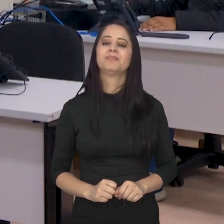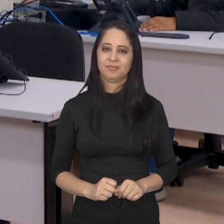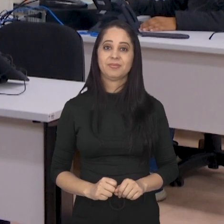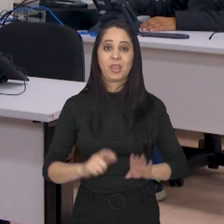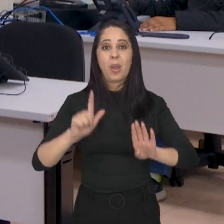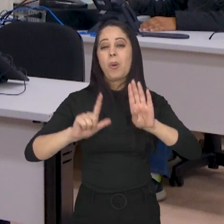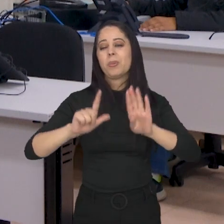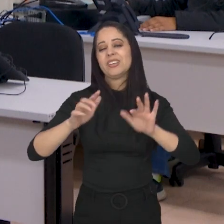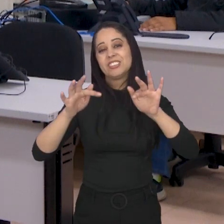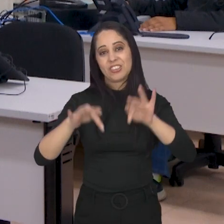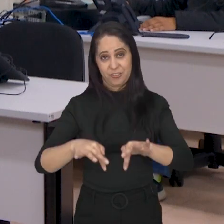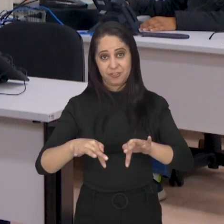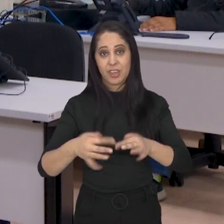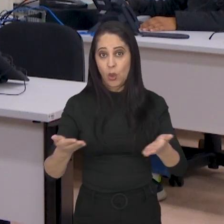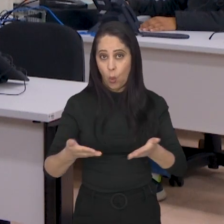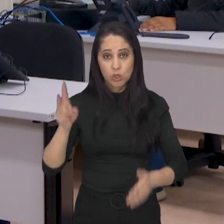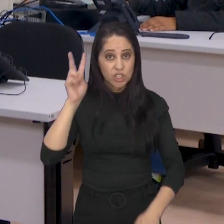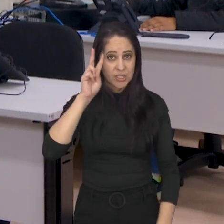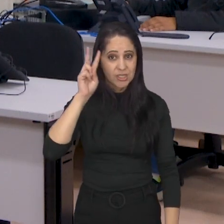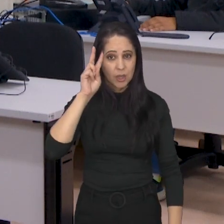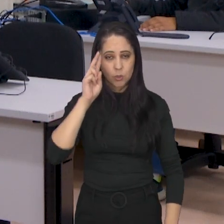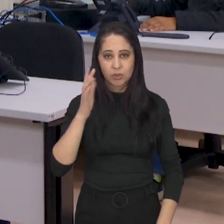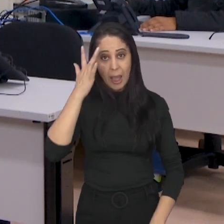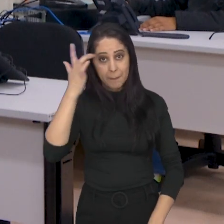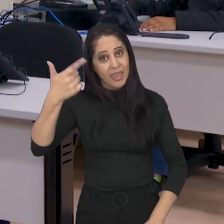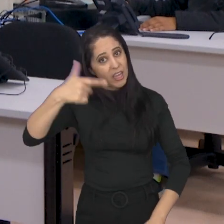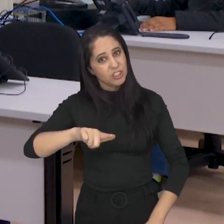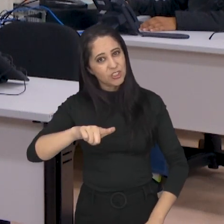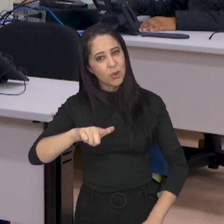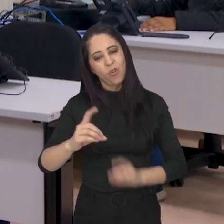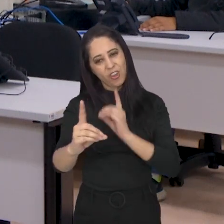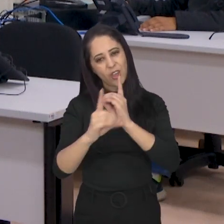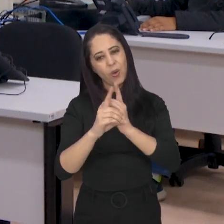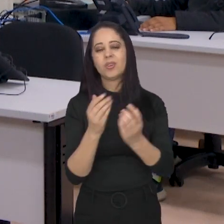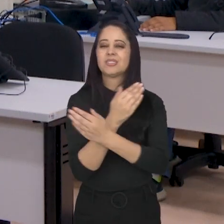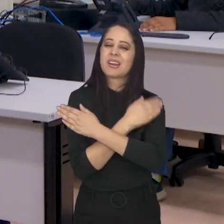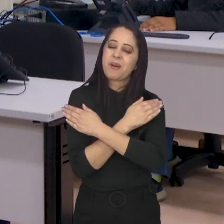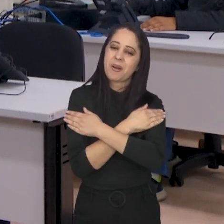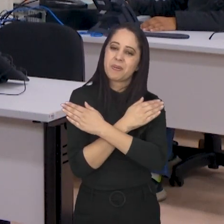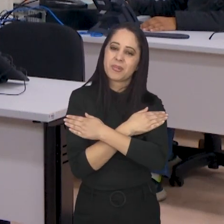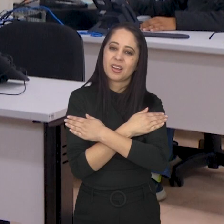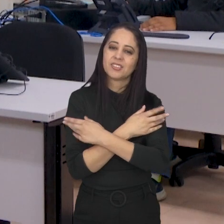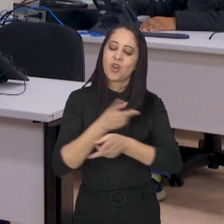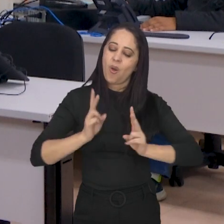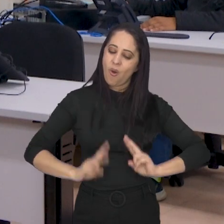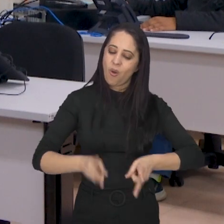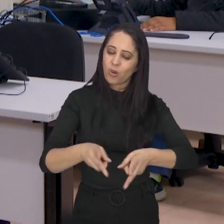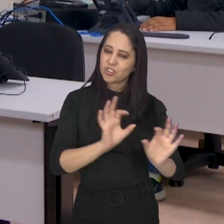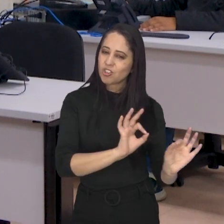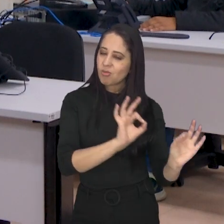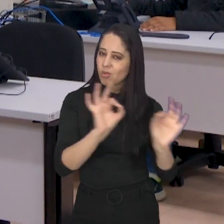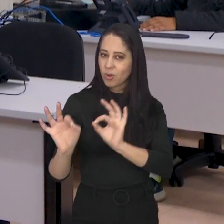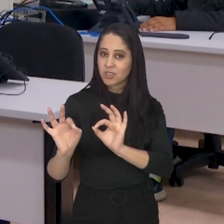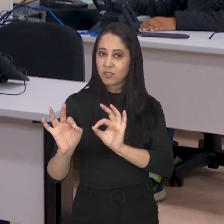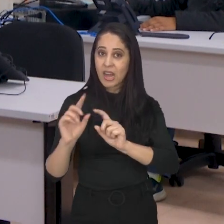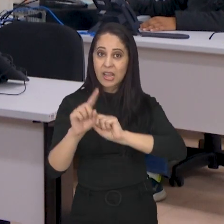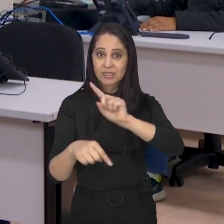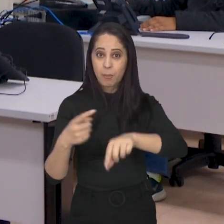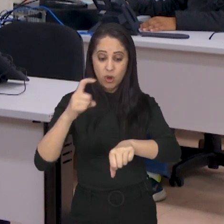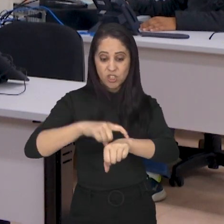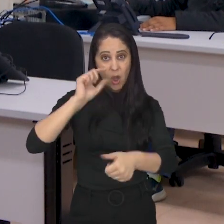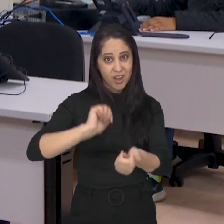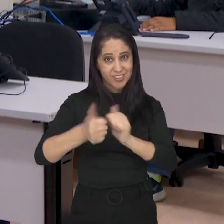Um nevoeiro intenso cobriu o céu da cidade nesta segunda-feira, durante as primeiras horas do dia. A expectativa é de abertura de sol